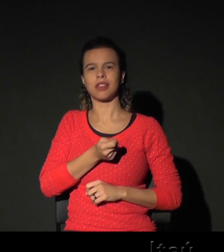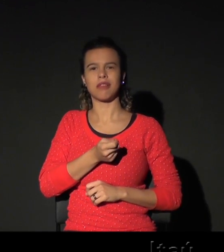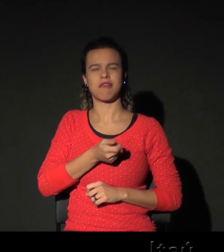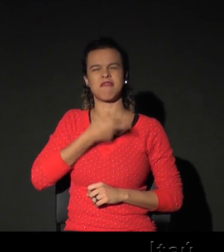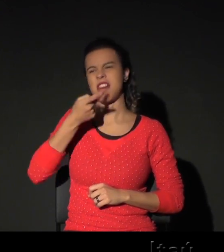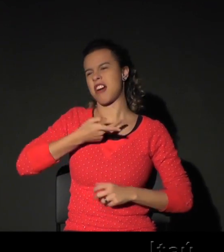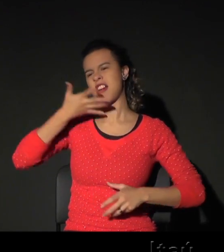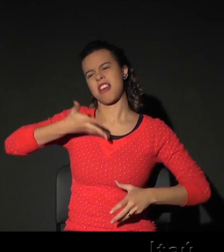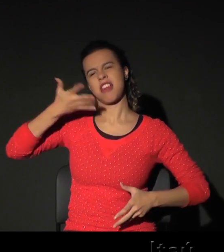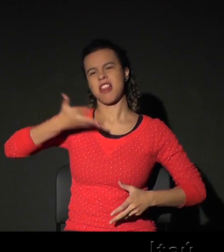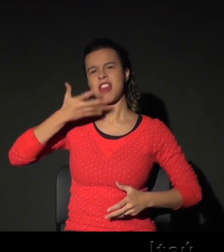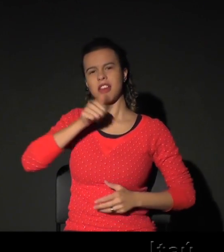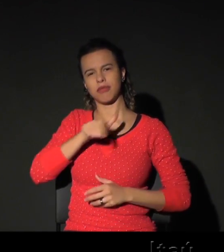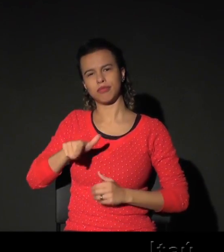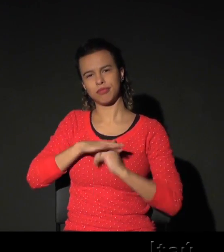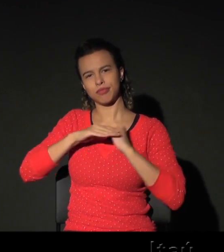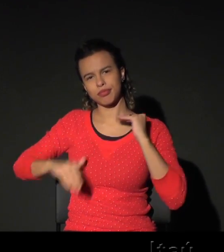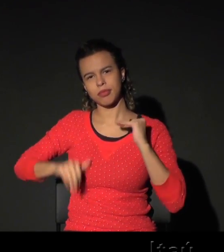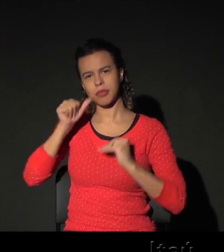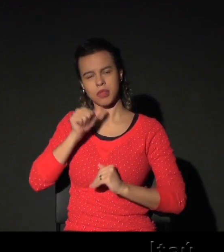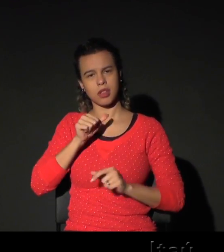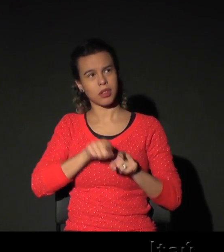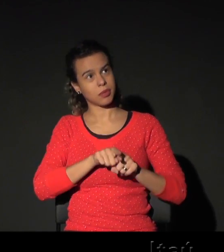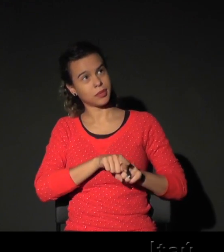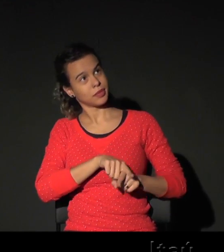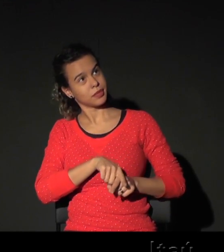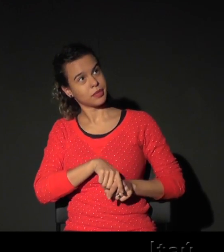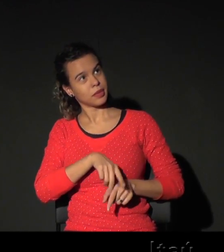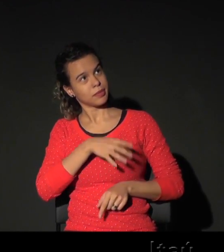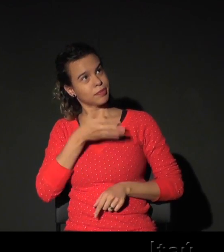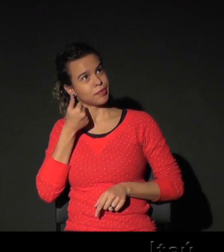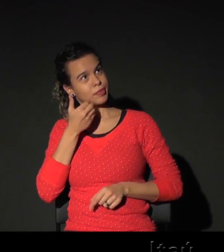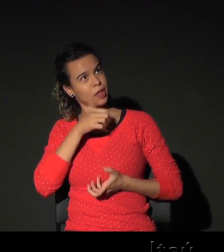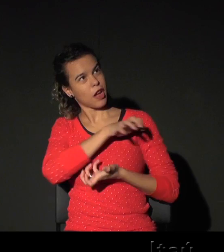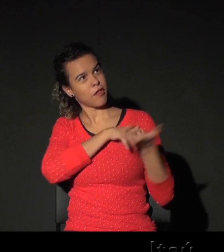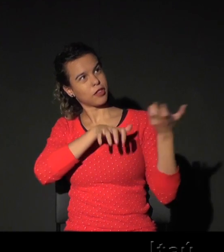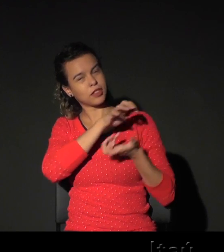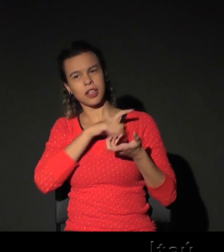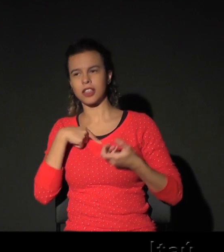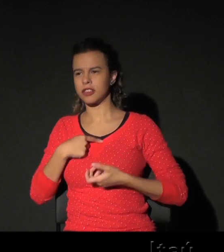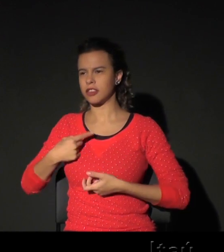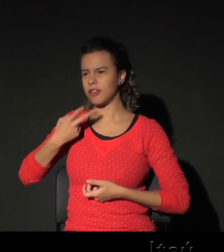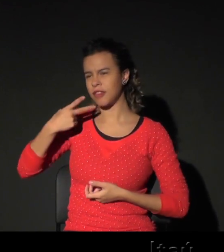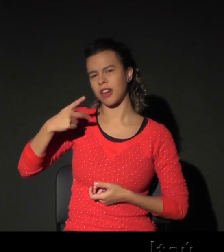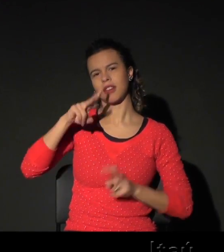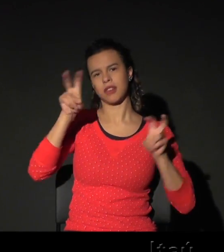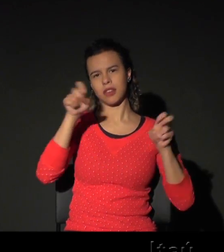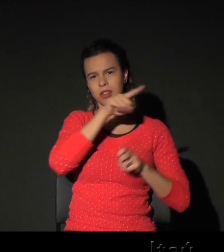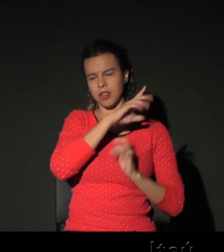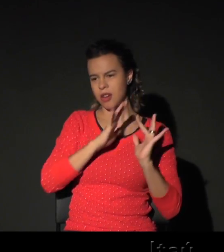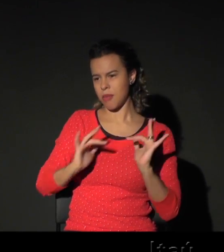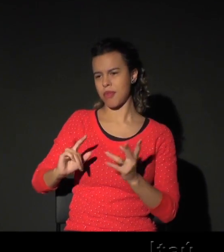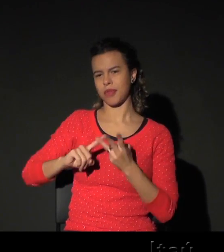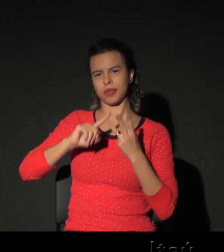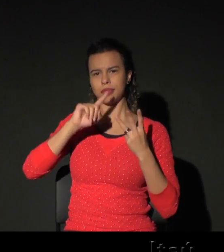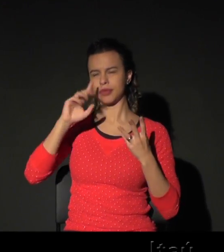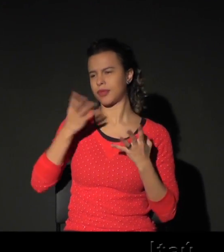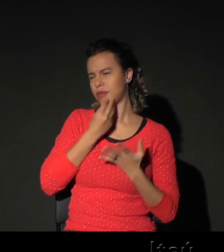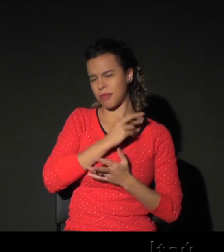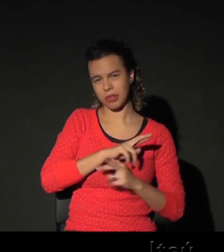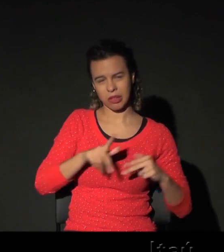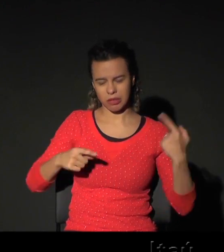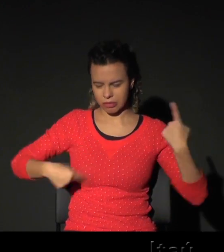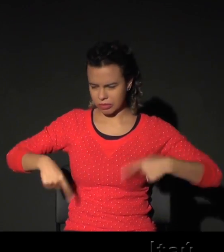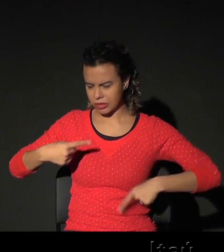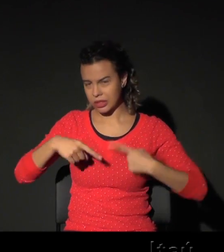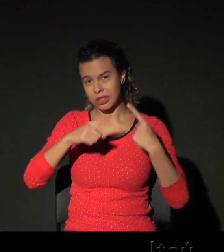as mulheres as mulheres ouvindo os homens falares da revolução Enquanto elas falam dos homens né dos seus próprios namorados né ou seja